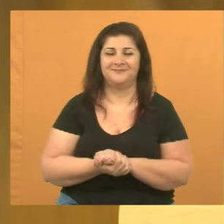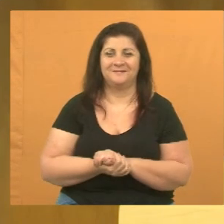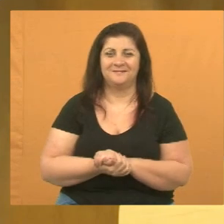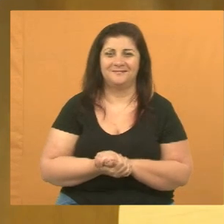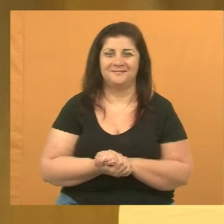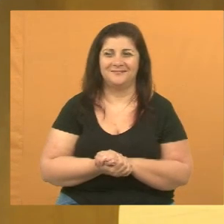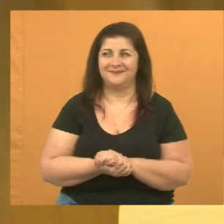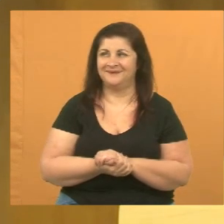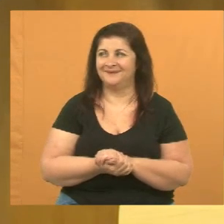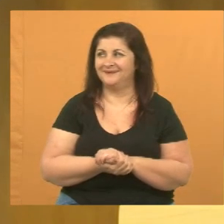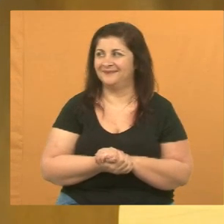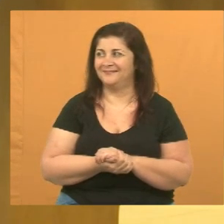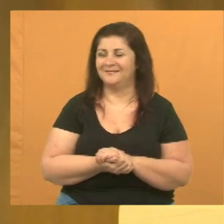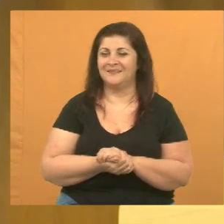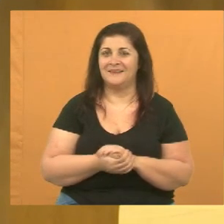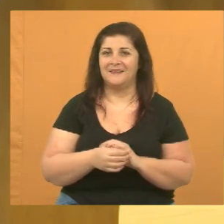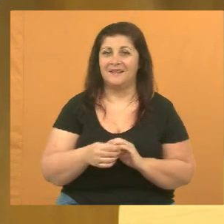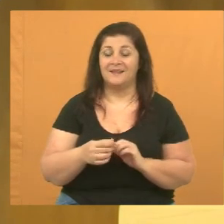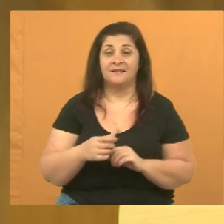tive o privilégio